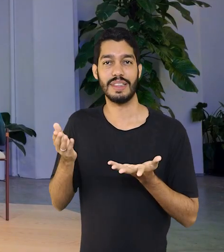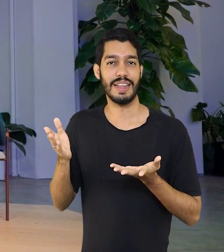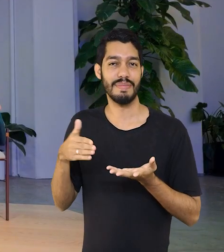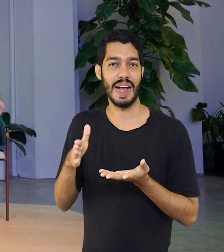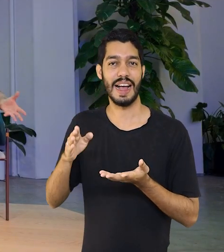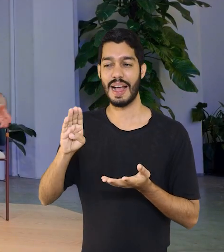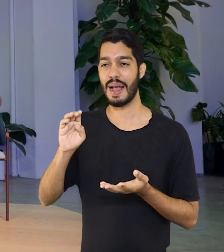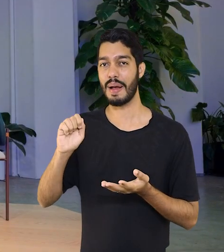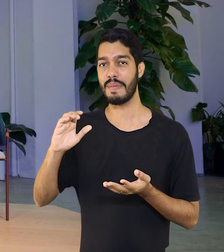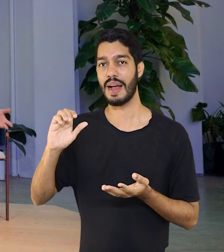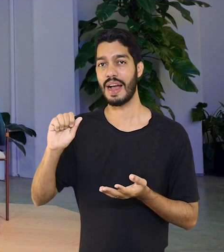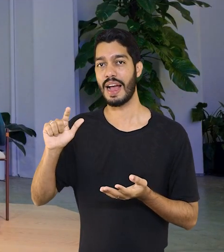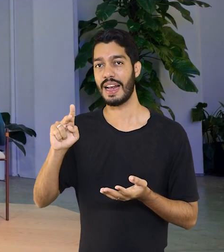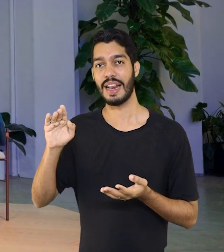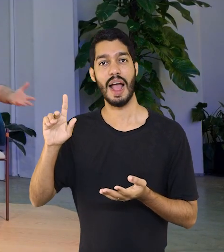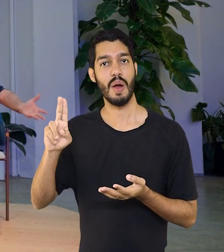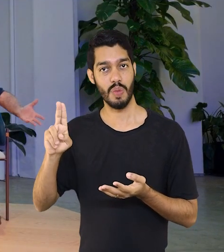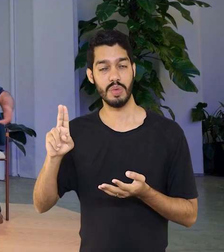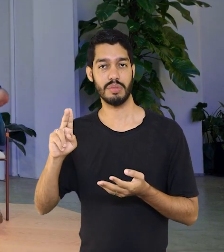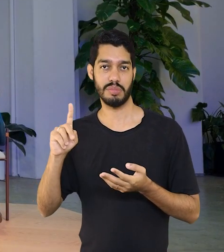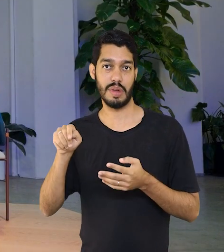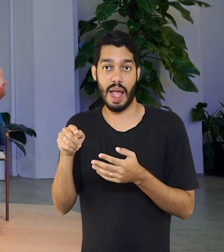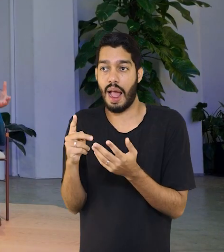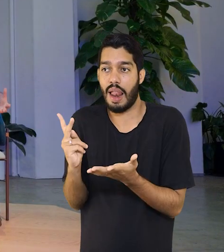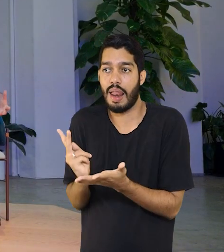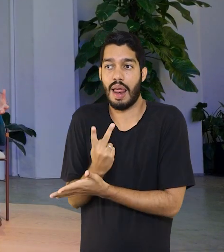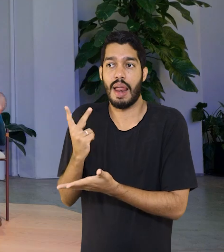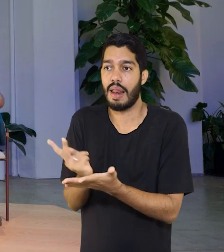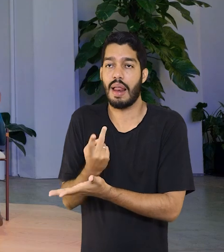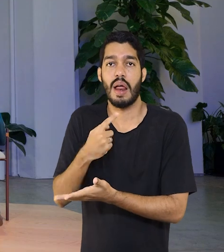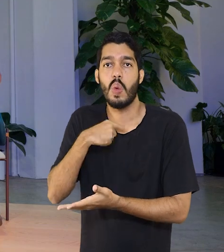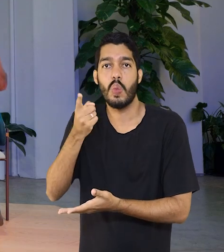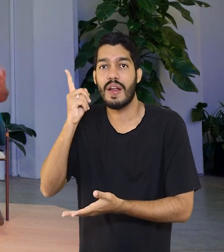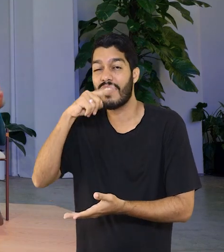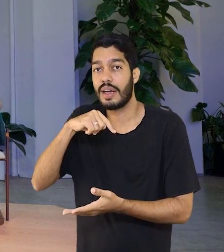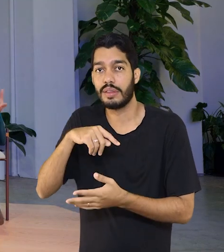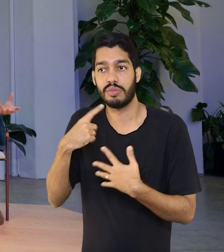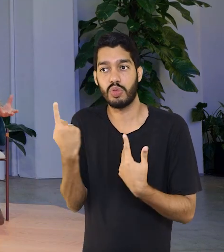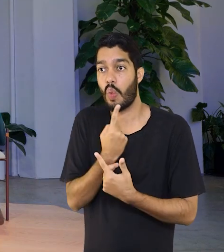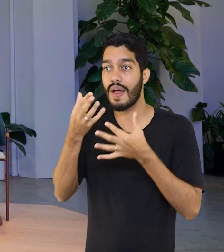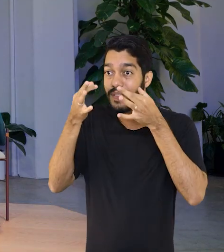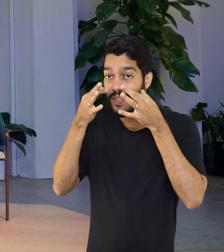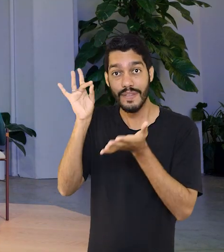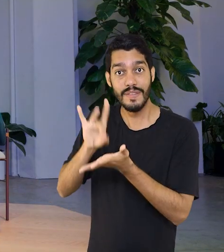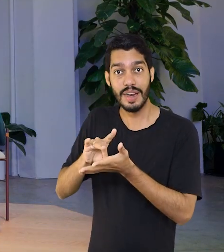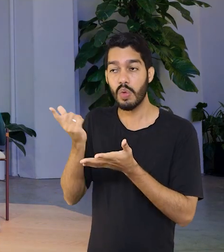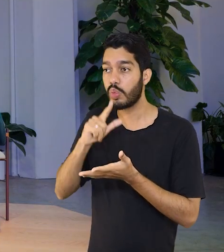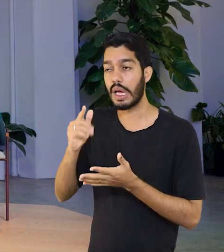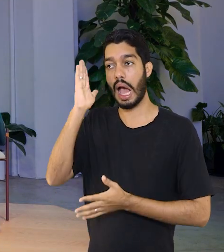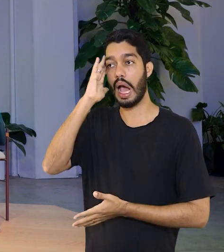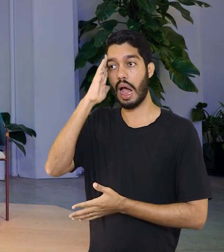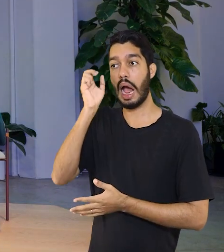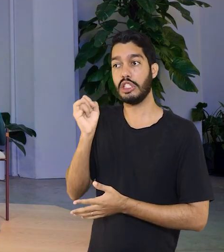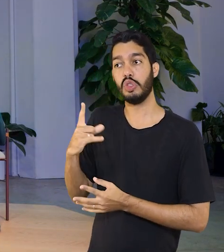de bacalhau lá que eles estavam extinguindo, deu tudo errado, porque não é possível, em realidades complexas,